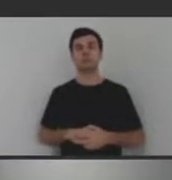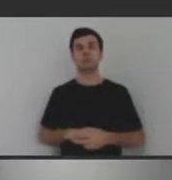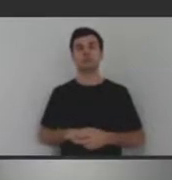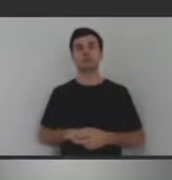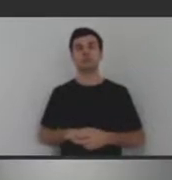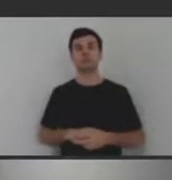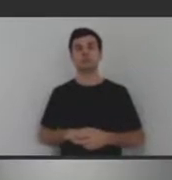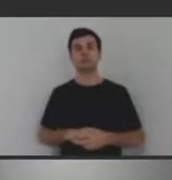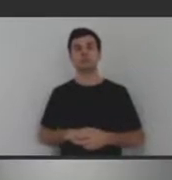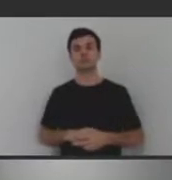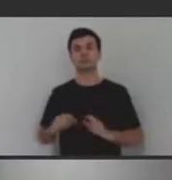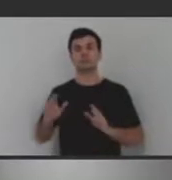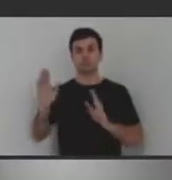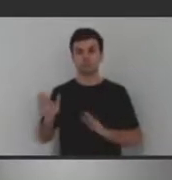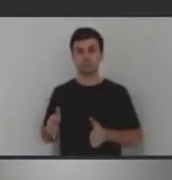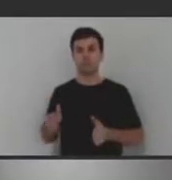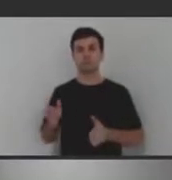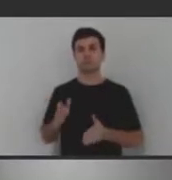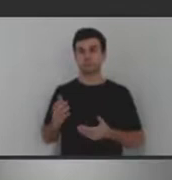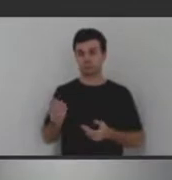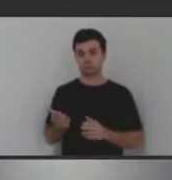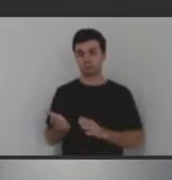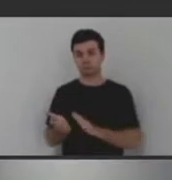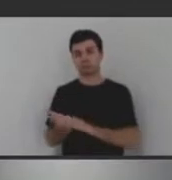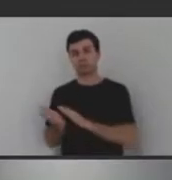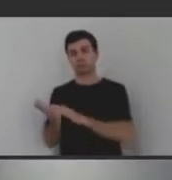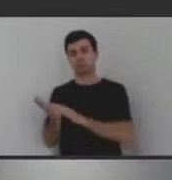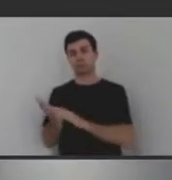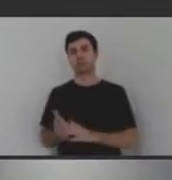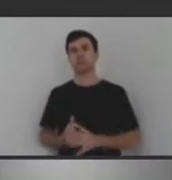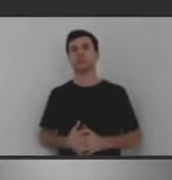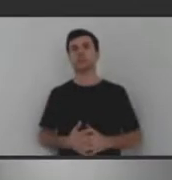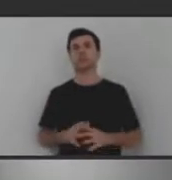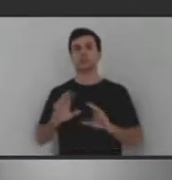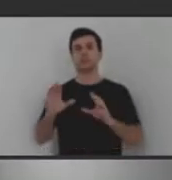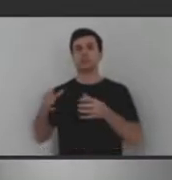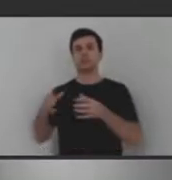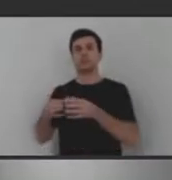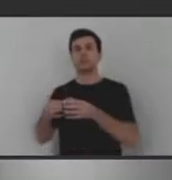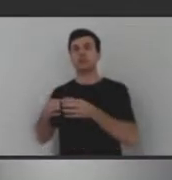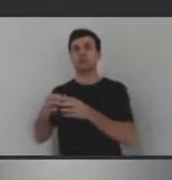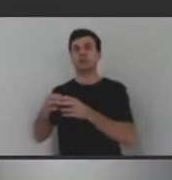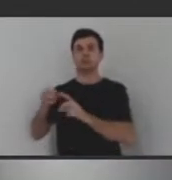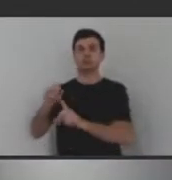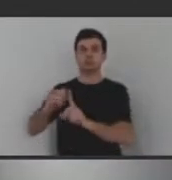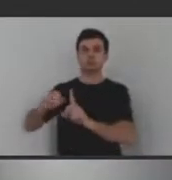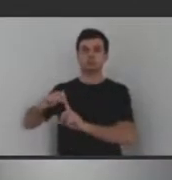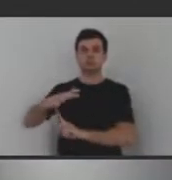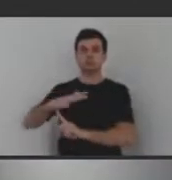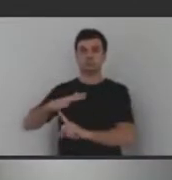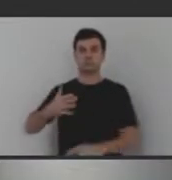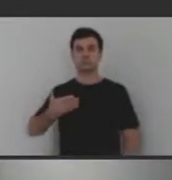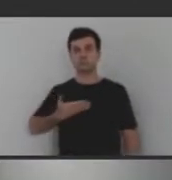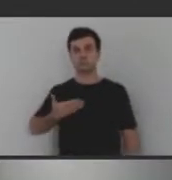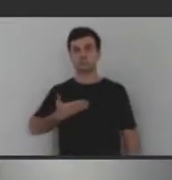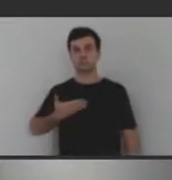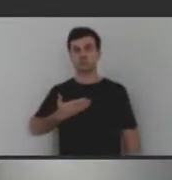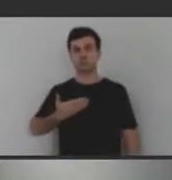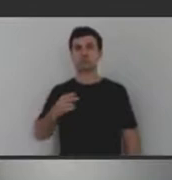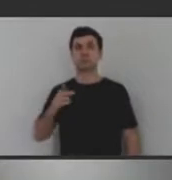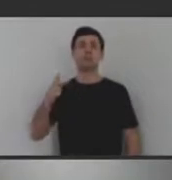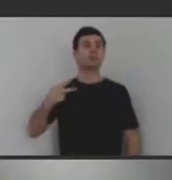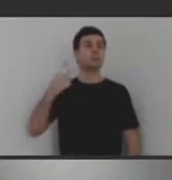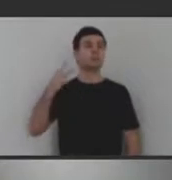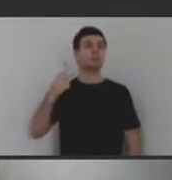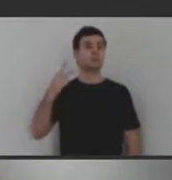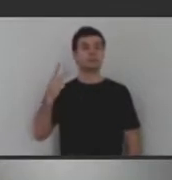A moção de votos de congratulação ao Grupo Social Amigos em Ação, de autoria do excelentíssimo vereador Eduardo